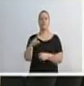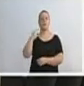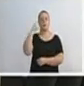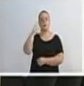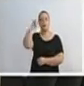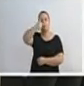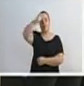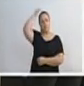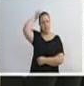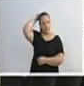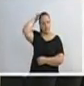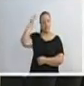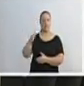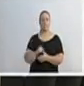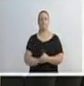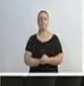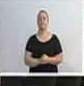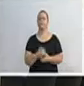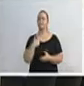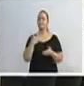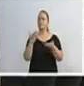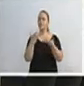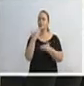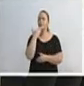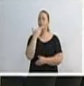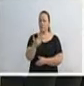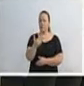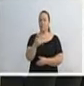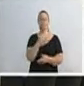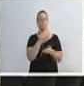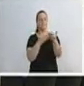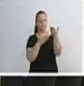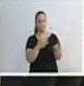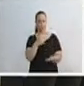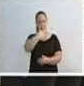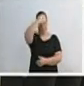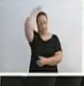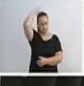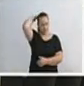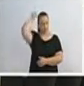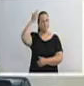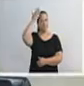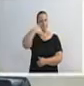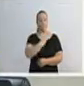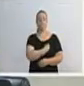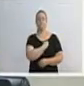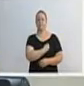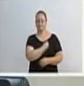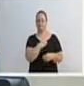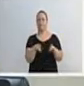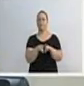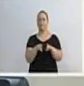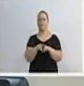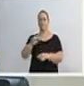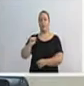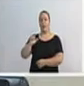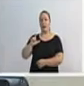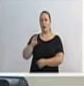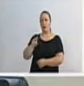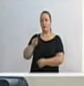Quero solicitar que os vereadores Adriano Pereira registre sua presença, por gentileza. Vereador Almir Vieira registre sua presença,